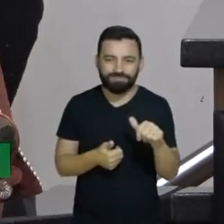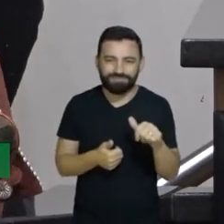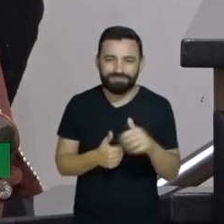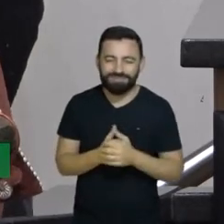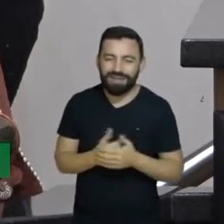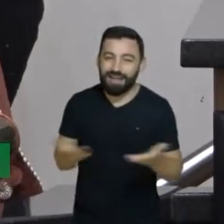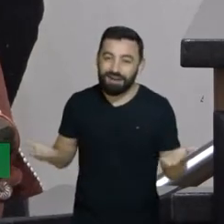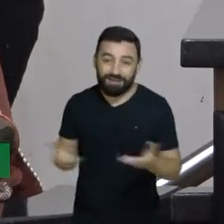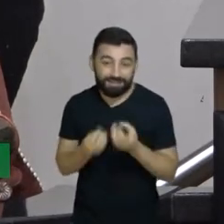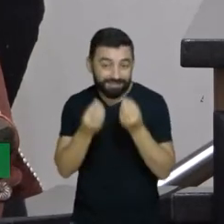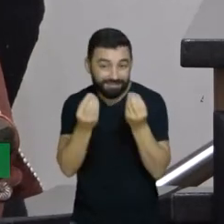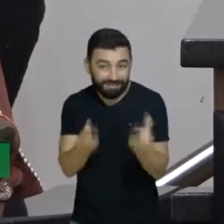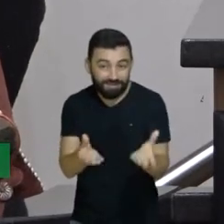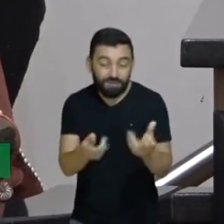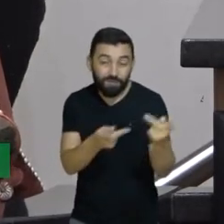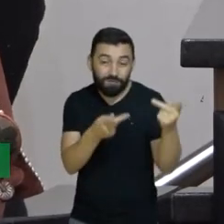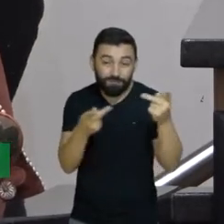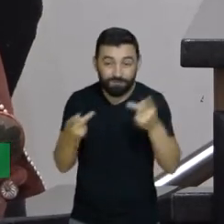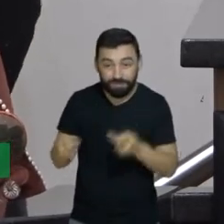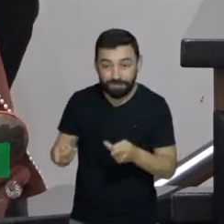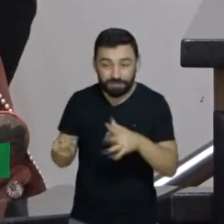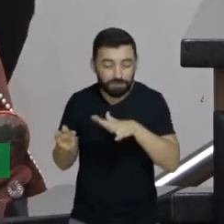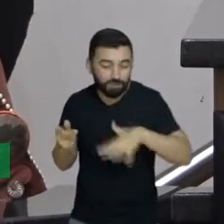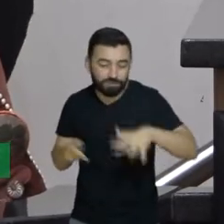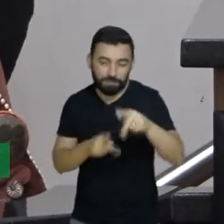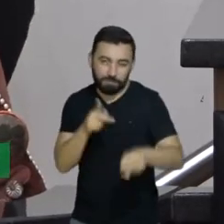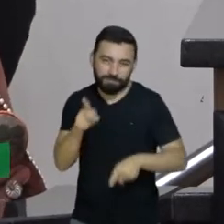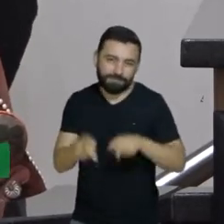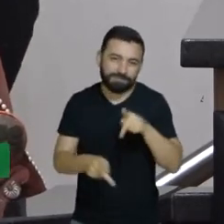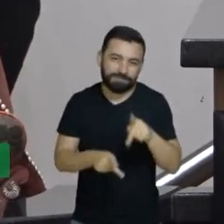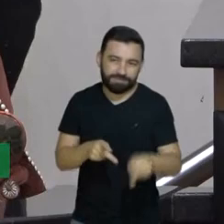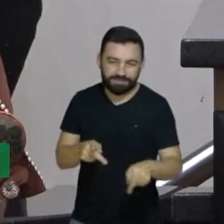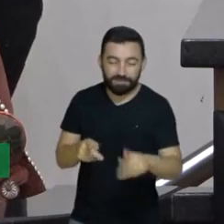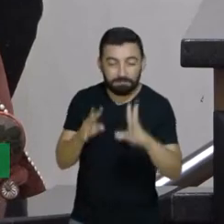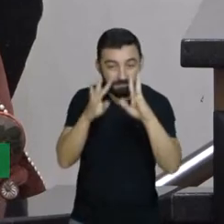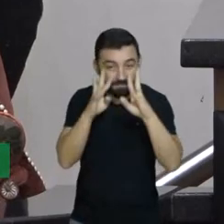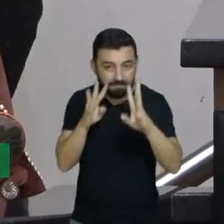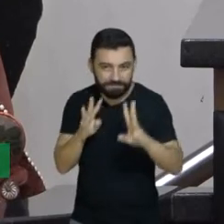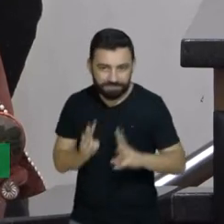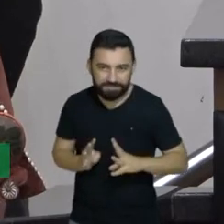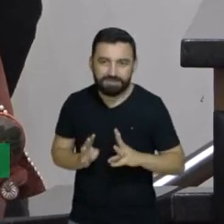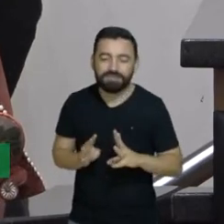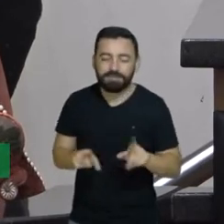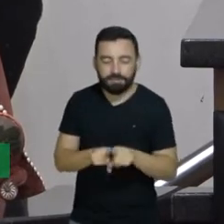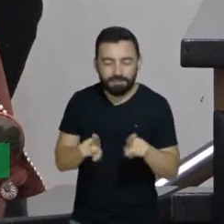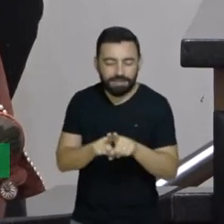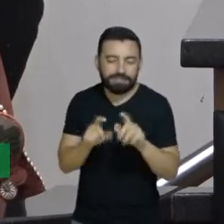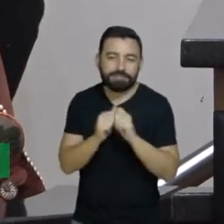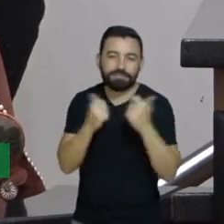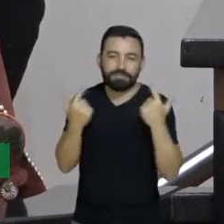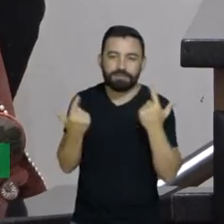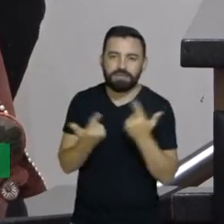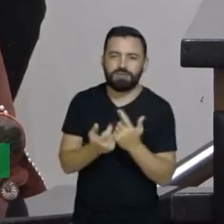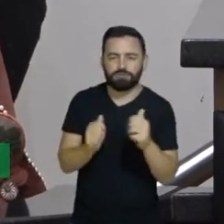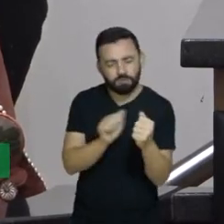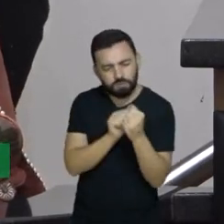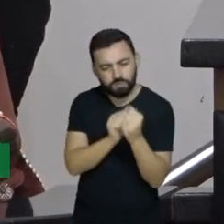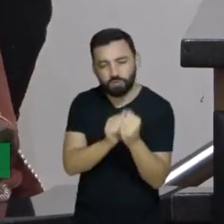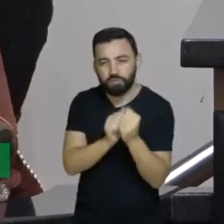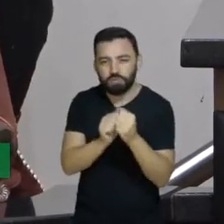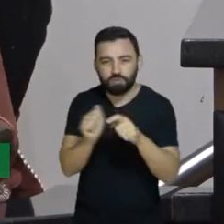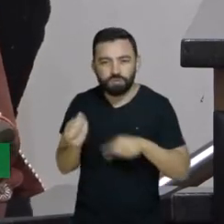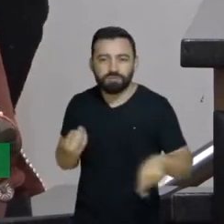o convite para todo o povo que nos assiste pela TV Assembleia também, que se juntem a nós